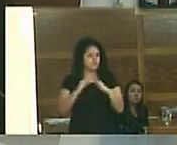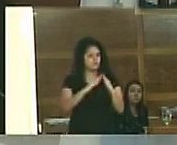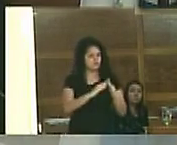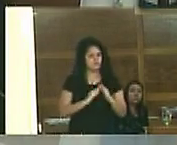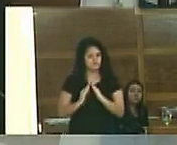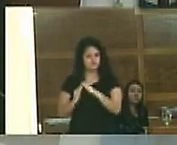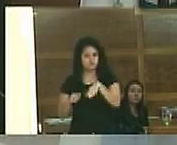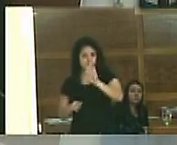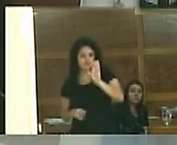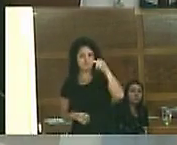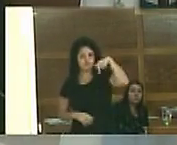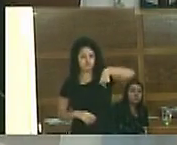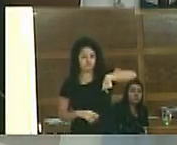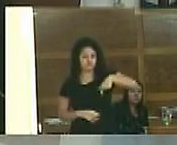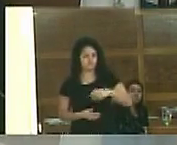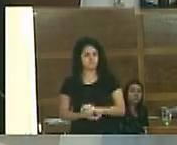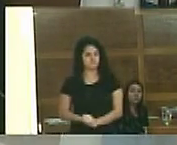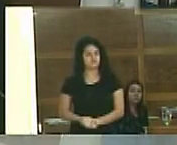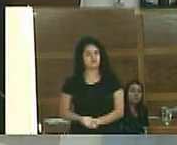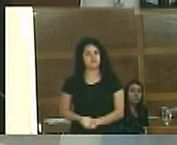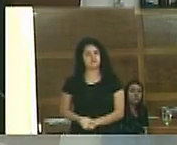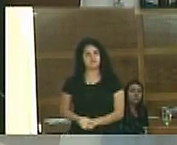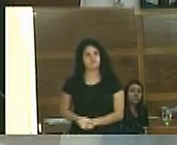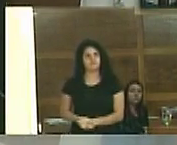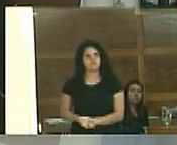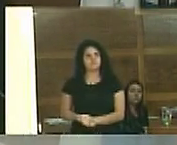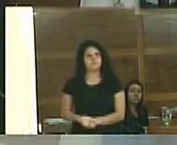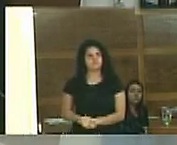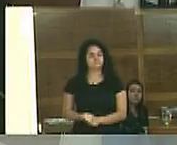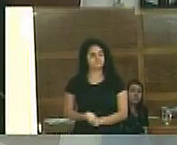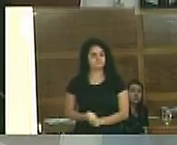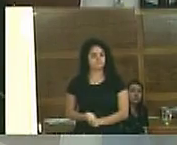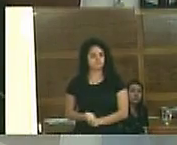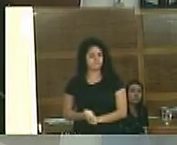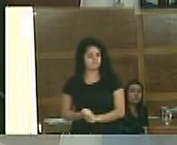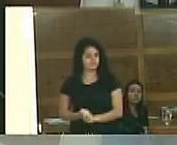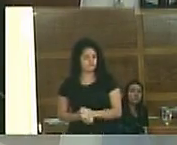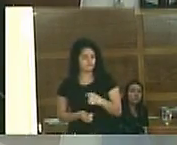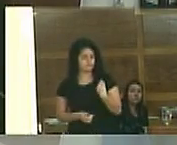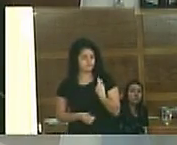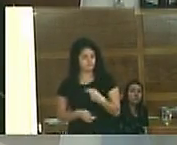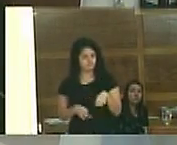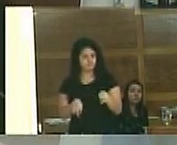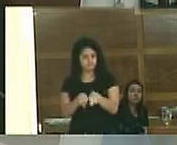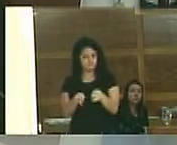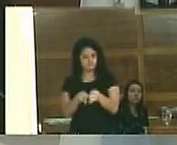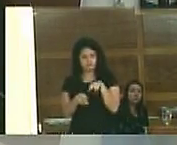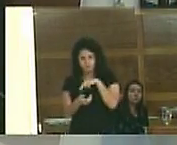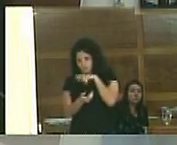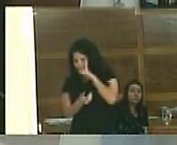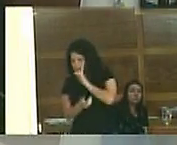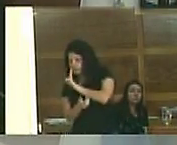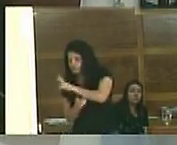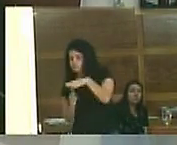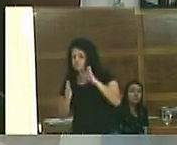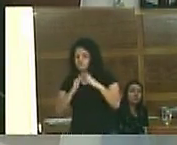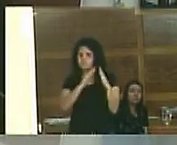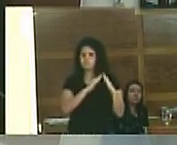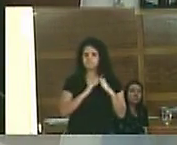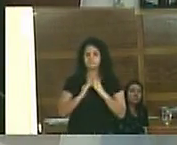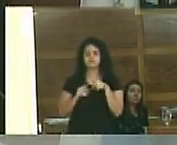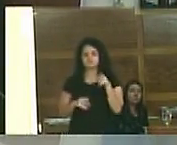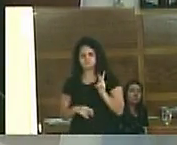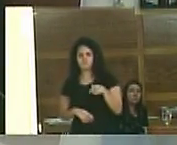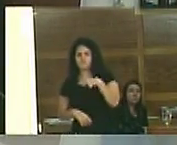Vale da Banqueta, na Banqueta. Tá? A gente também visitando lá o condomínio, estamos sempre